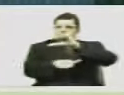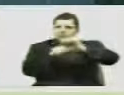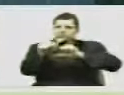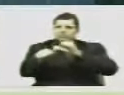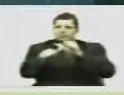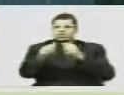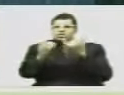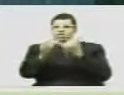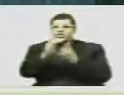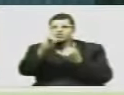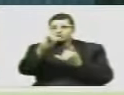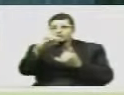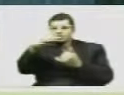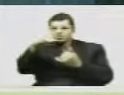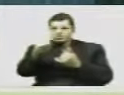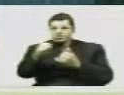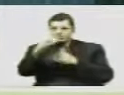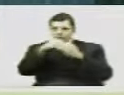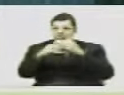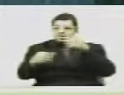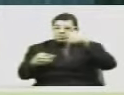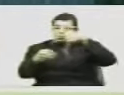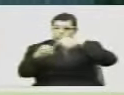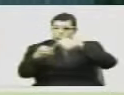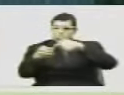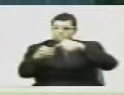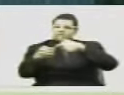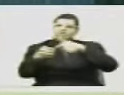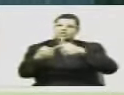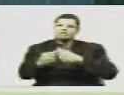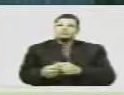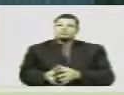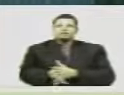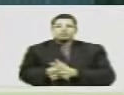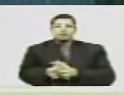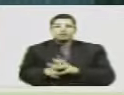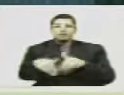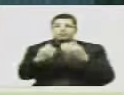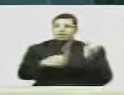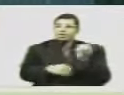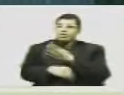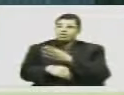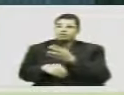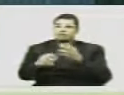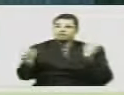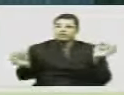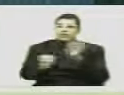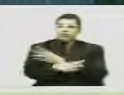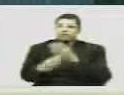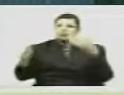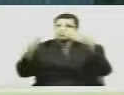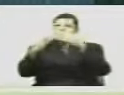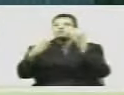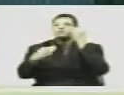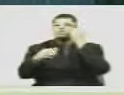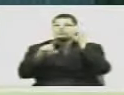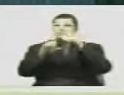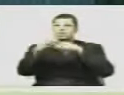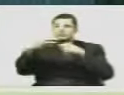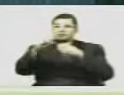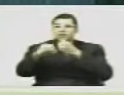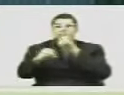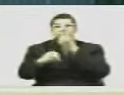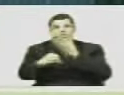da alíquota do ICMS sobre a gasolina e o álcool, cuja noventena termina no último dia do mês de março